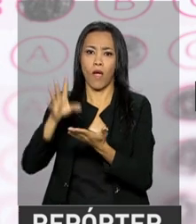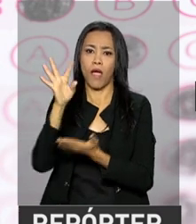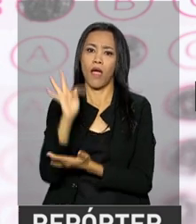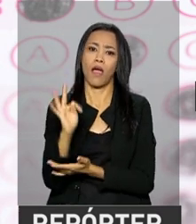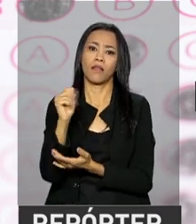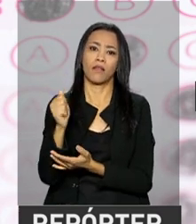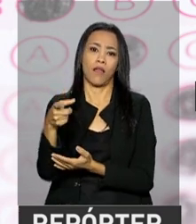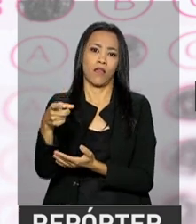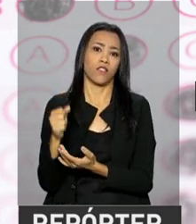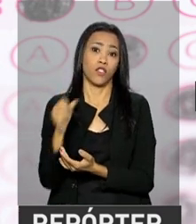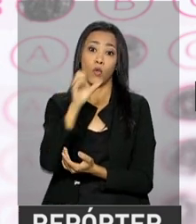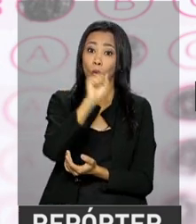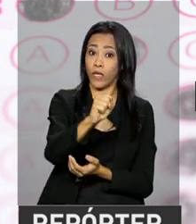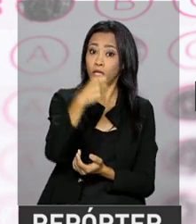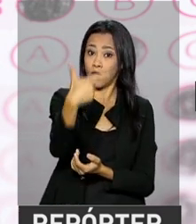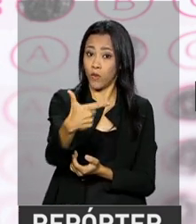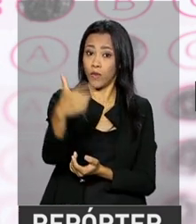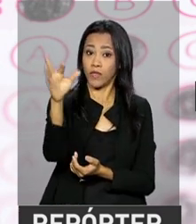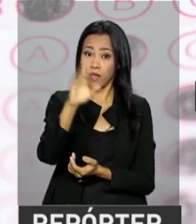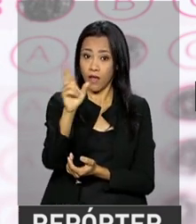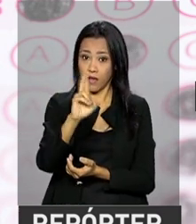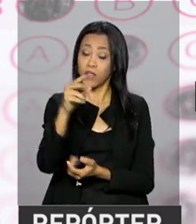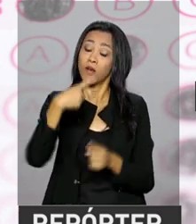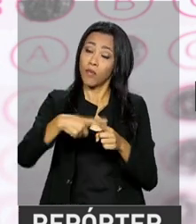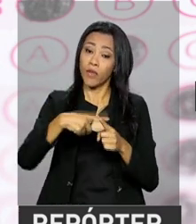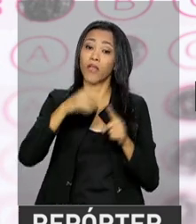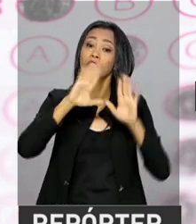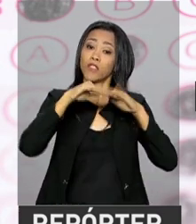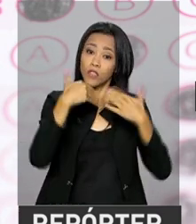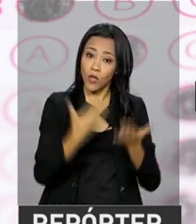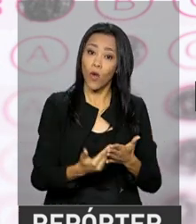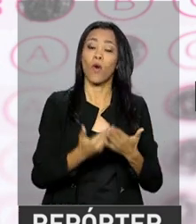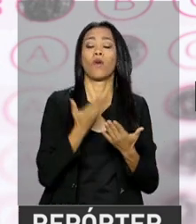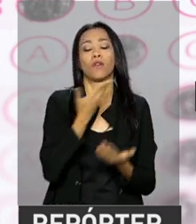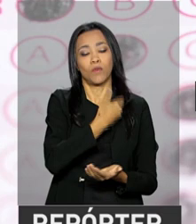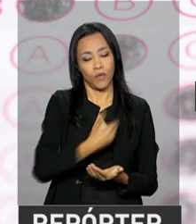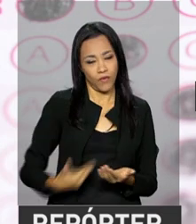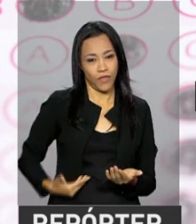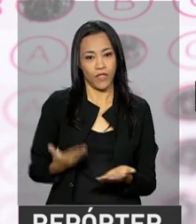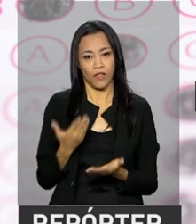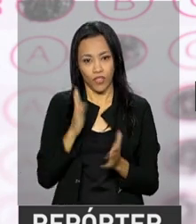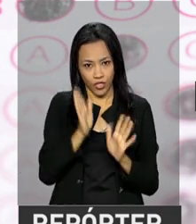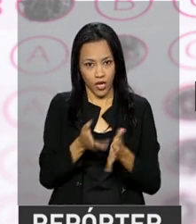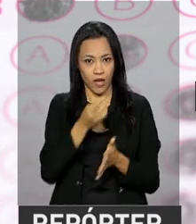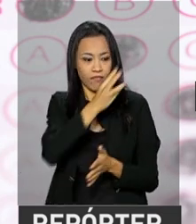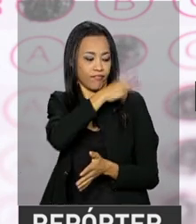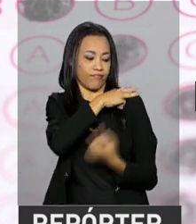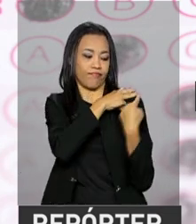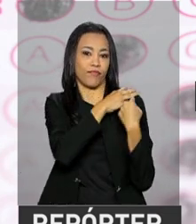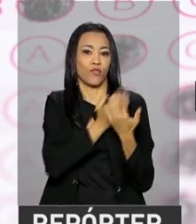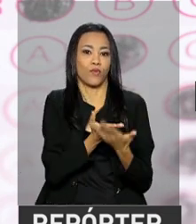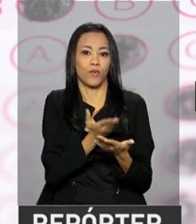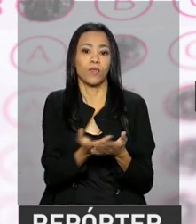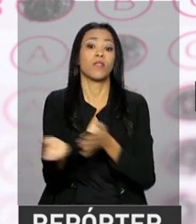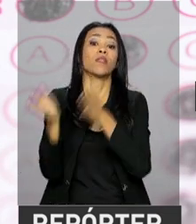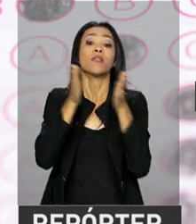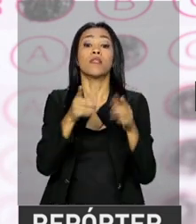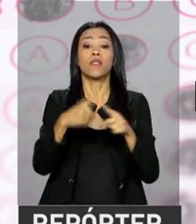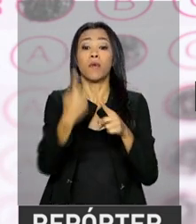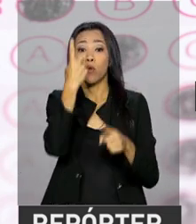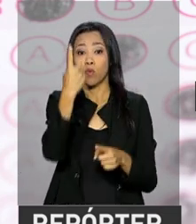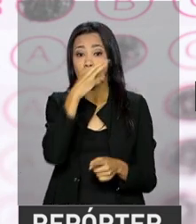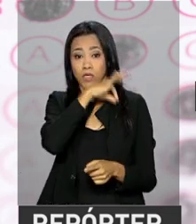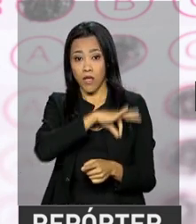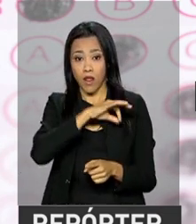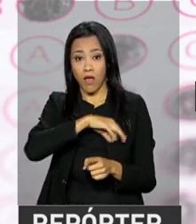82 Por estarem concluindo o ensino médio em escolas públicas pertencerem A famílias com renda de até um salário mínimo